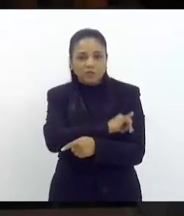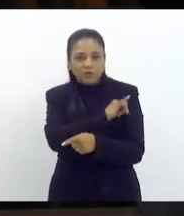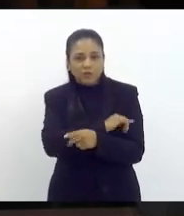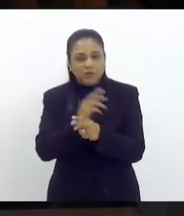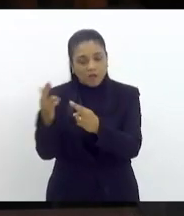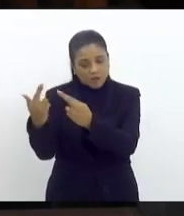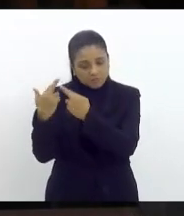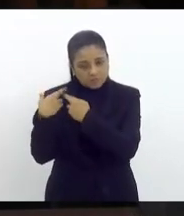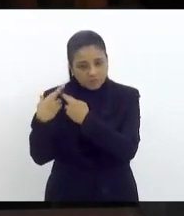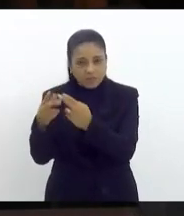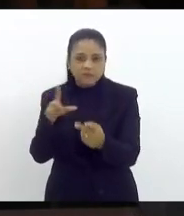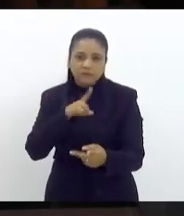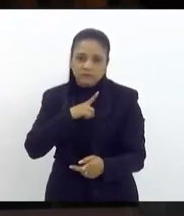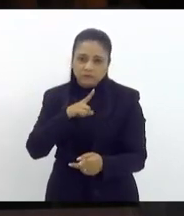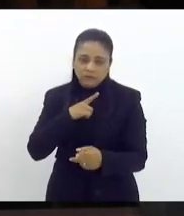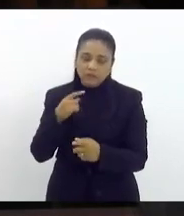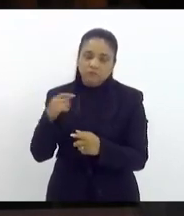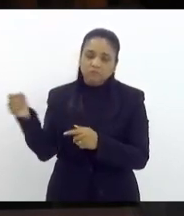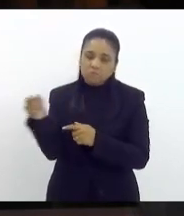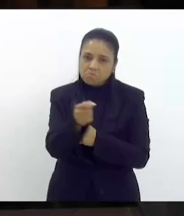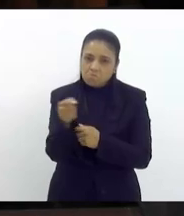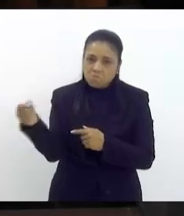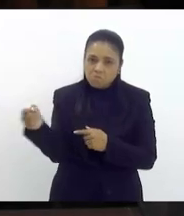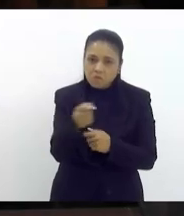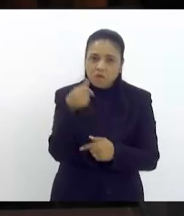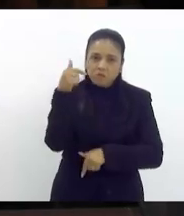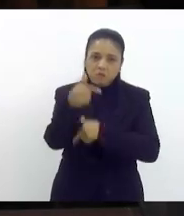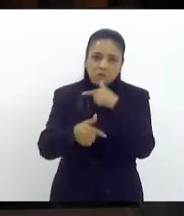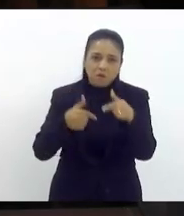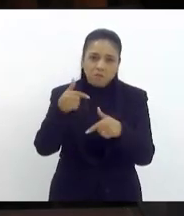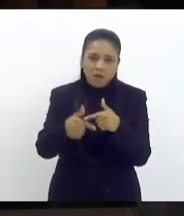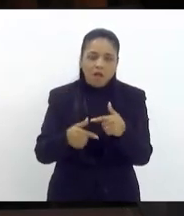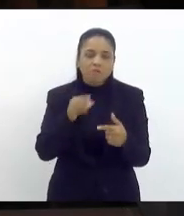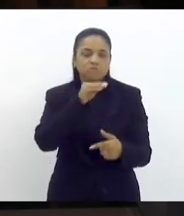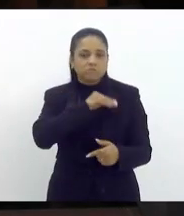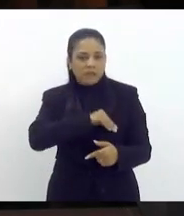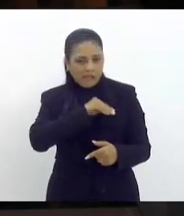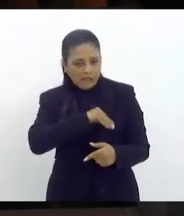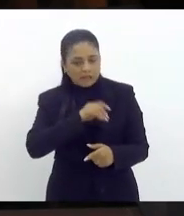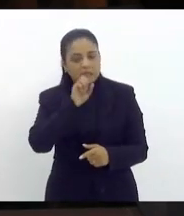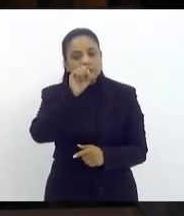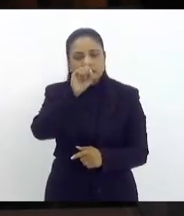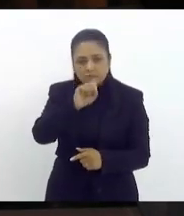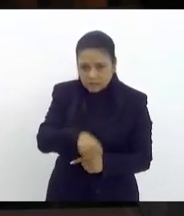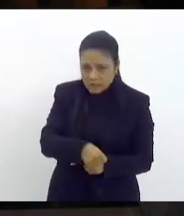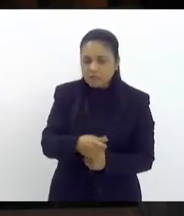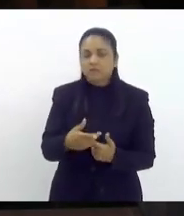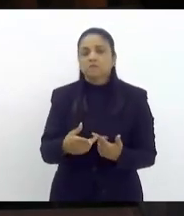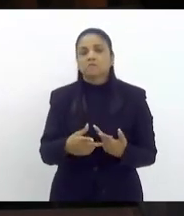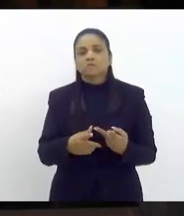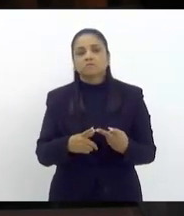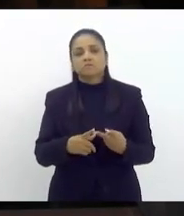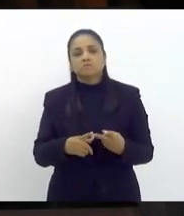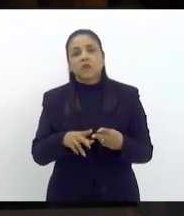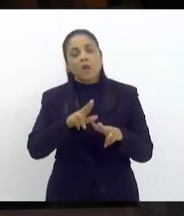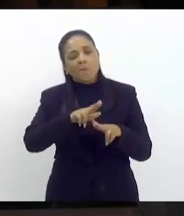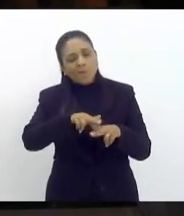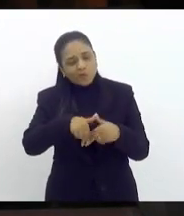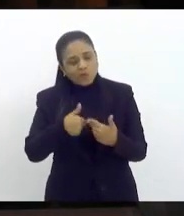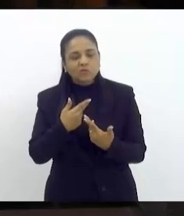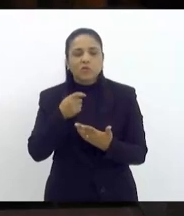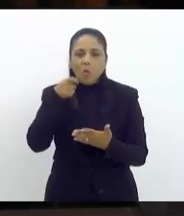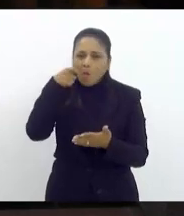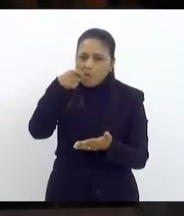responsabilidade gerar emprego gerar trabalho gerar renda sim e por isso a gente reafirma